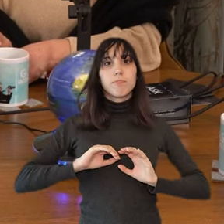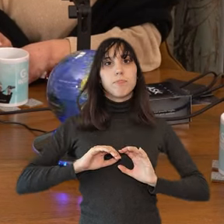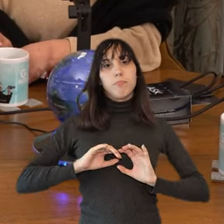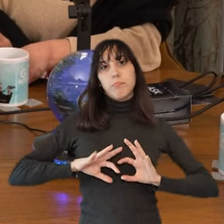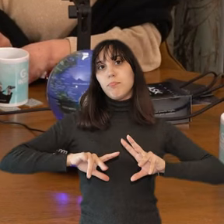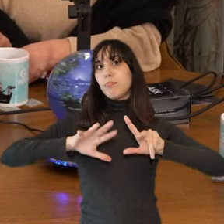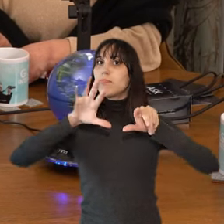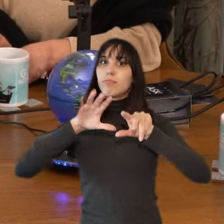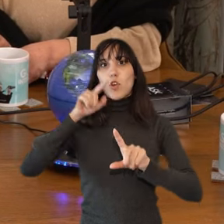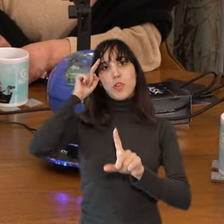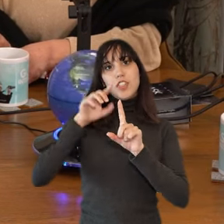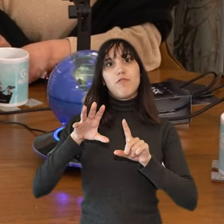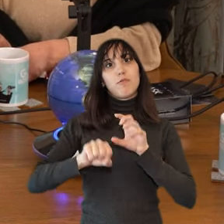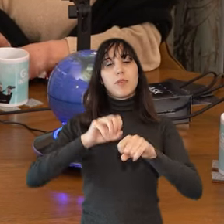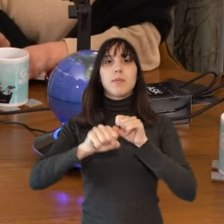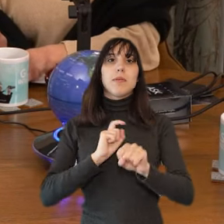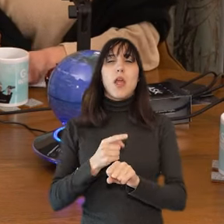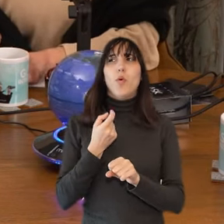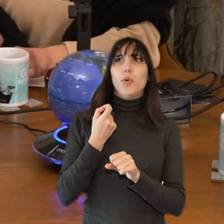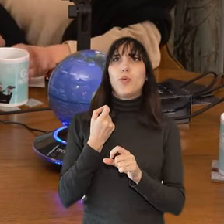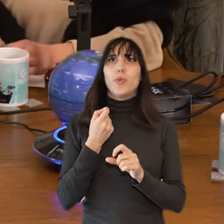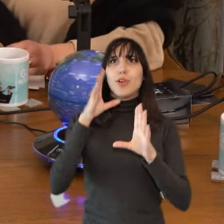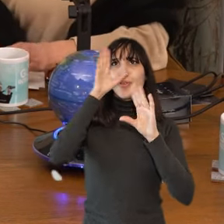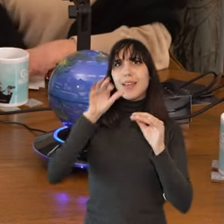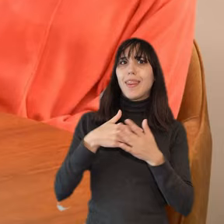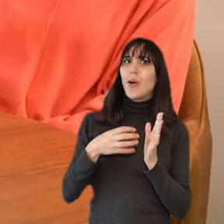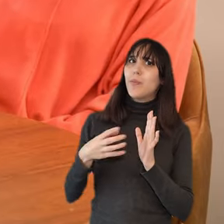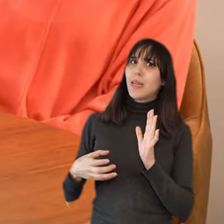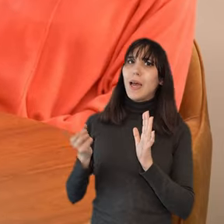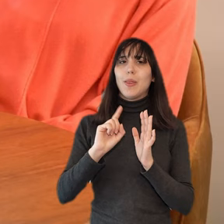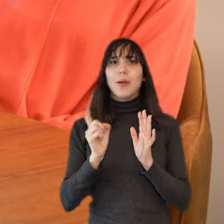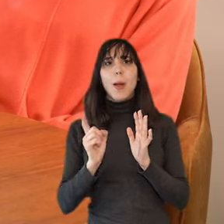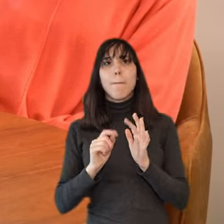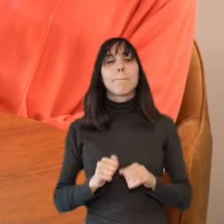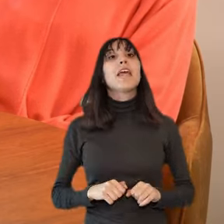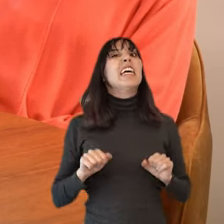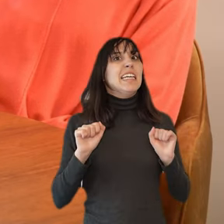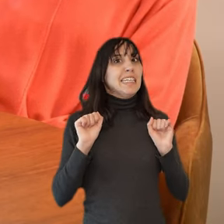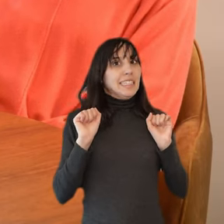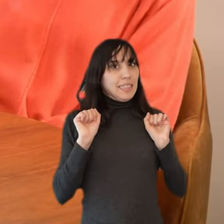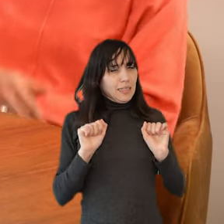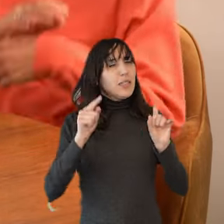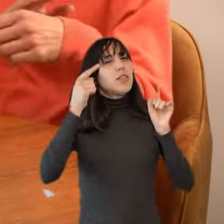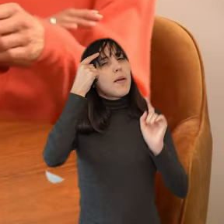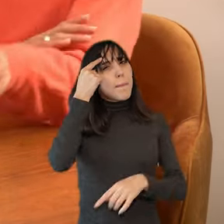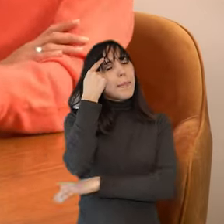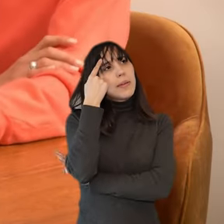objetivo é um pouco não sei se compliquei sim sim estava aqui a pensar e